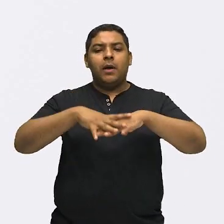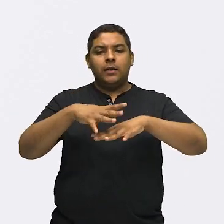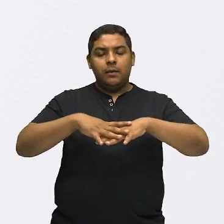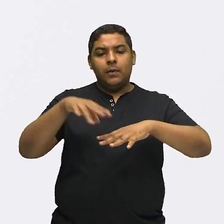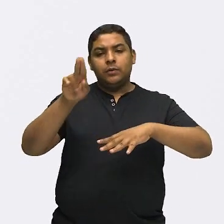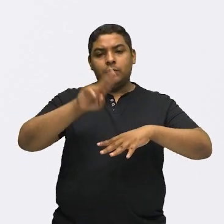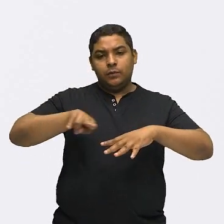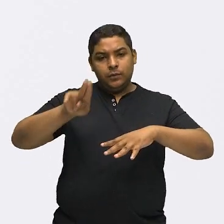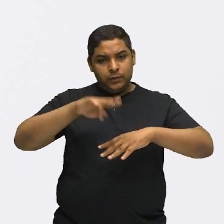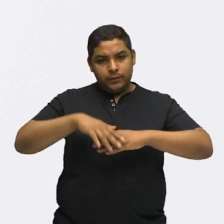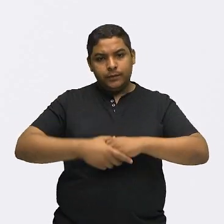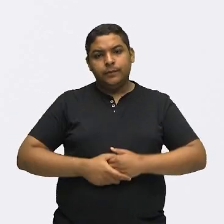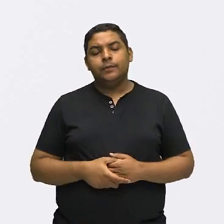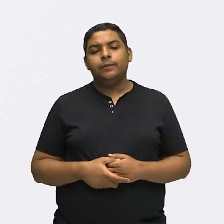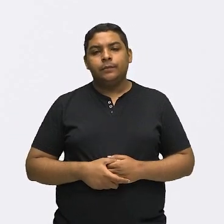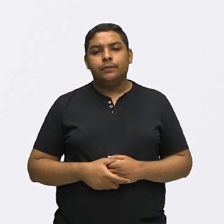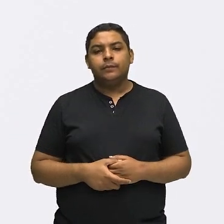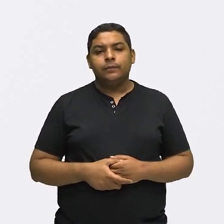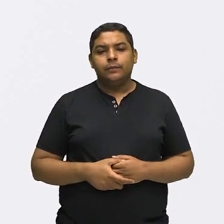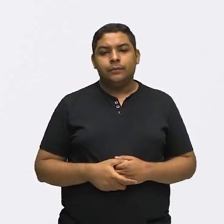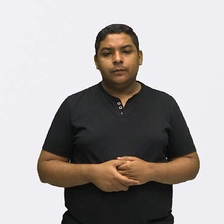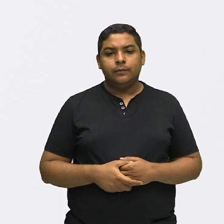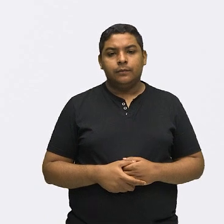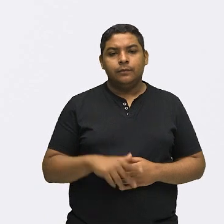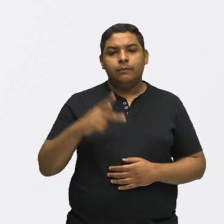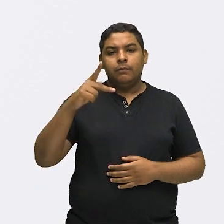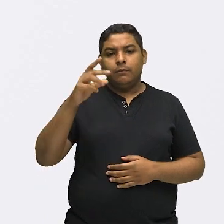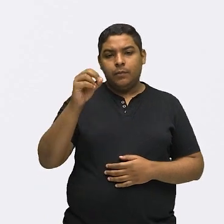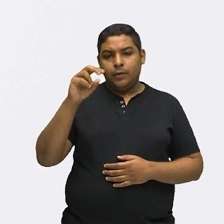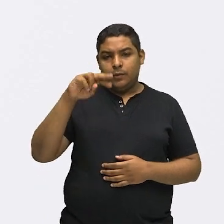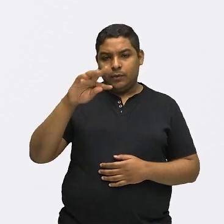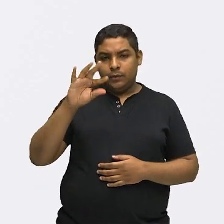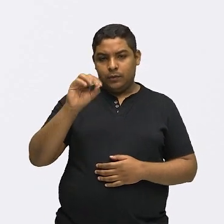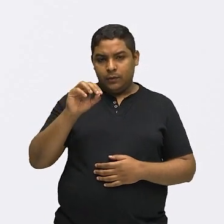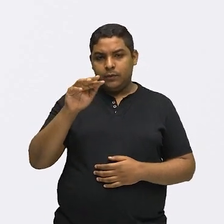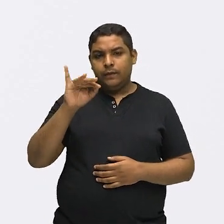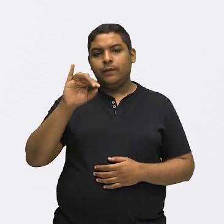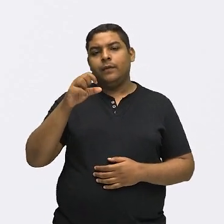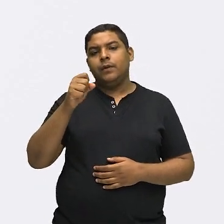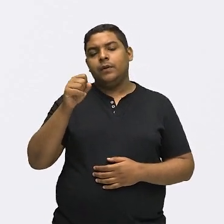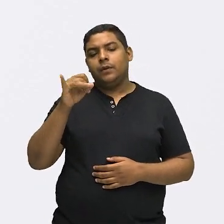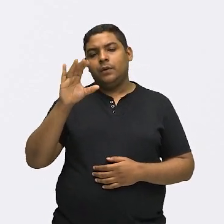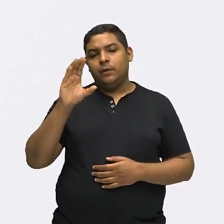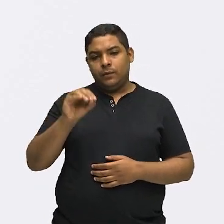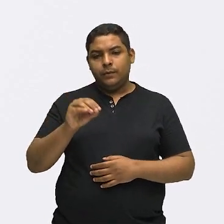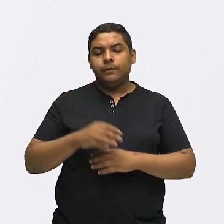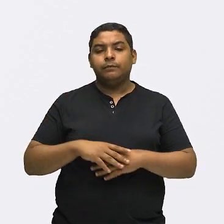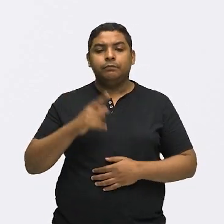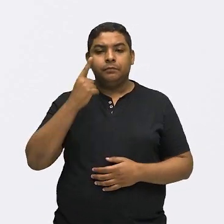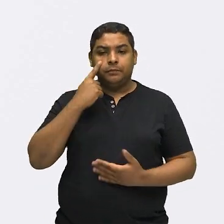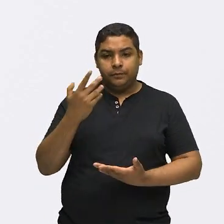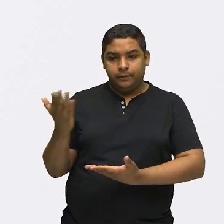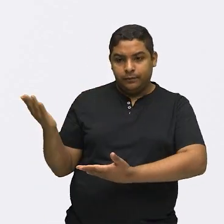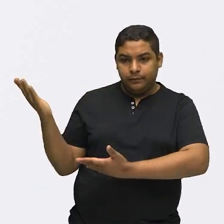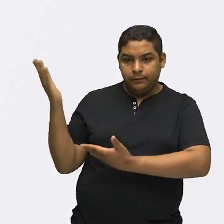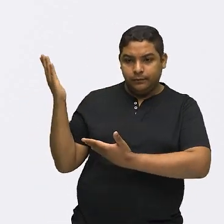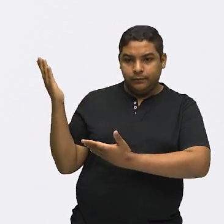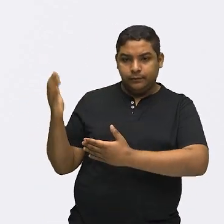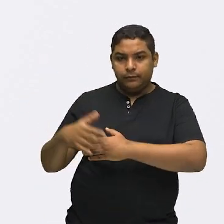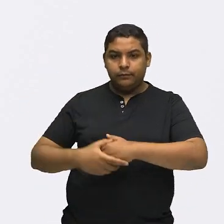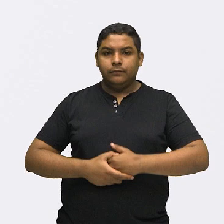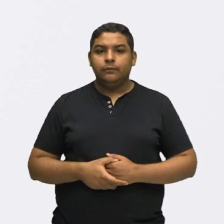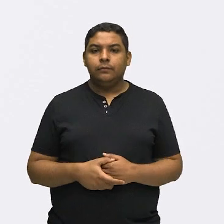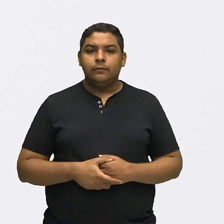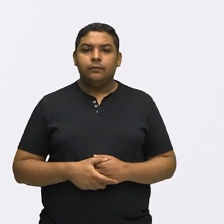geométrico. E também nós temos o ponto físico. Então, o ponto físico,